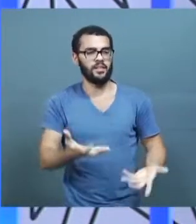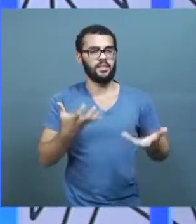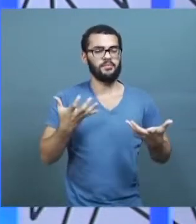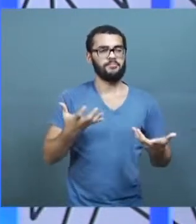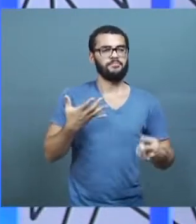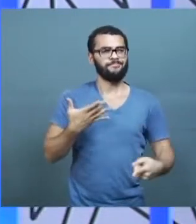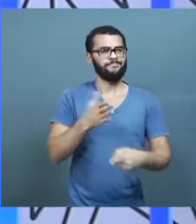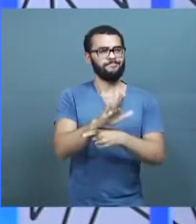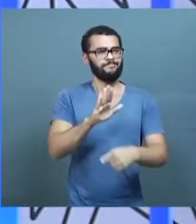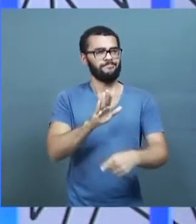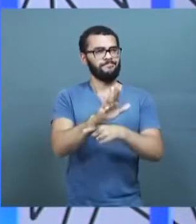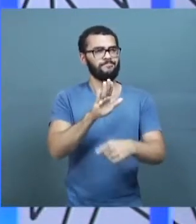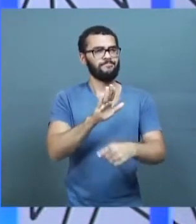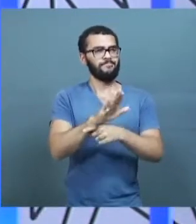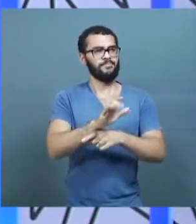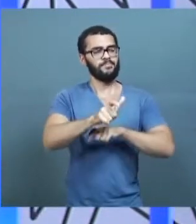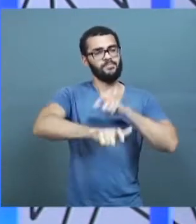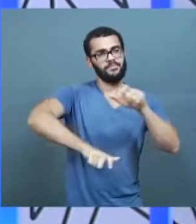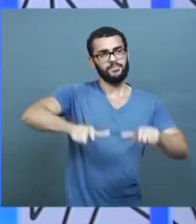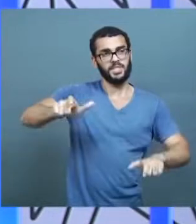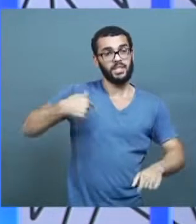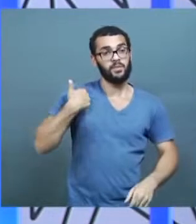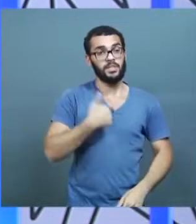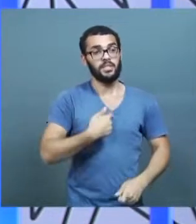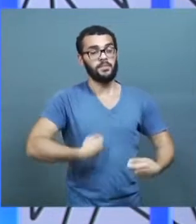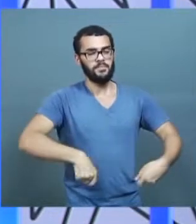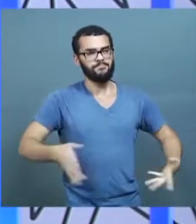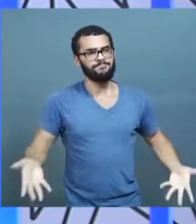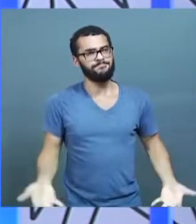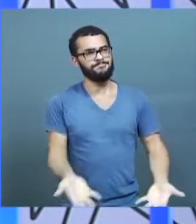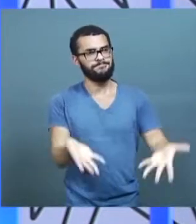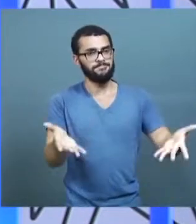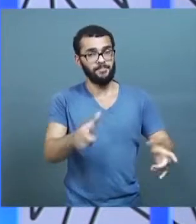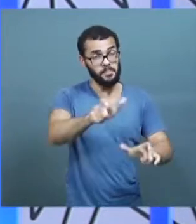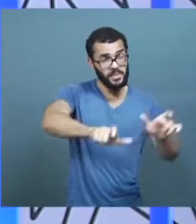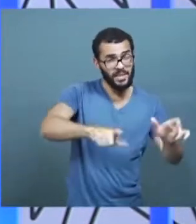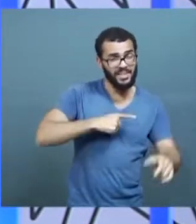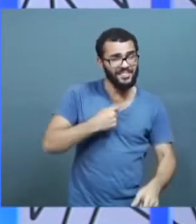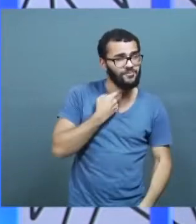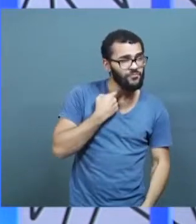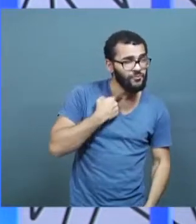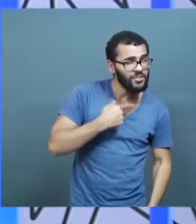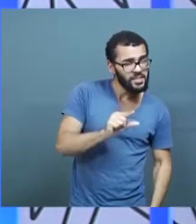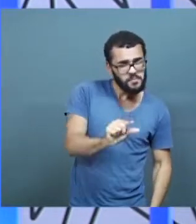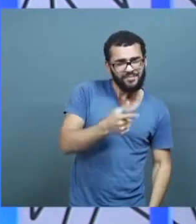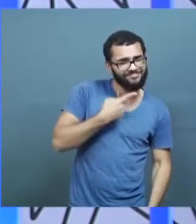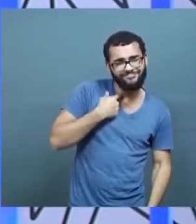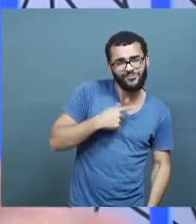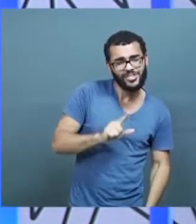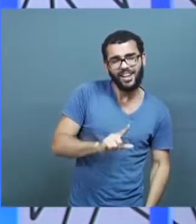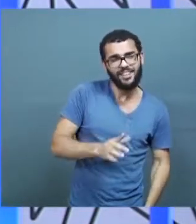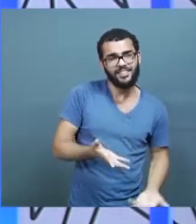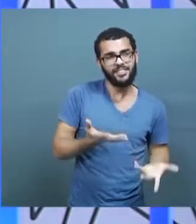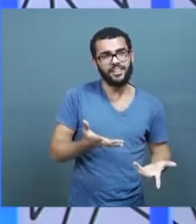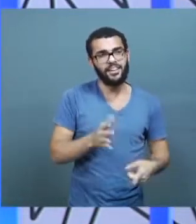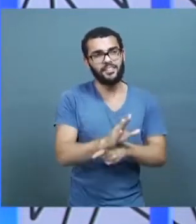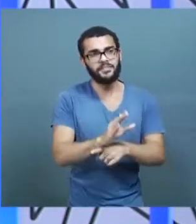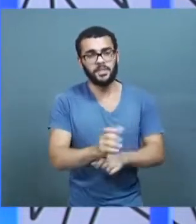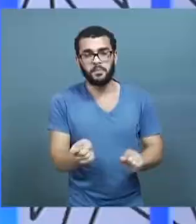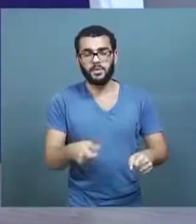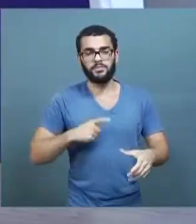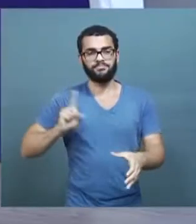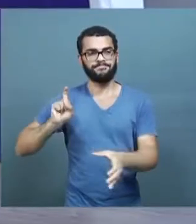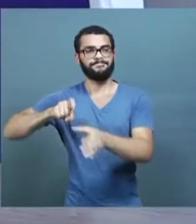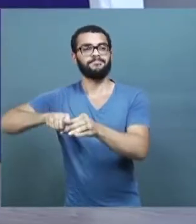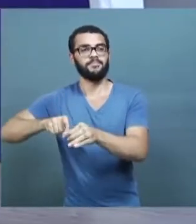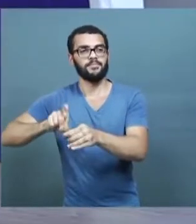em prol do próximo. Então, o que a gente tem que motivar? Quem tiver uma vontadezinha de se mover para o próximo, se alia com quem já está fazendo.